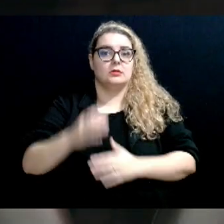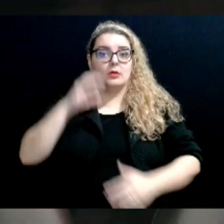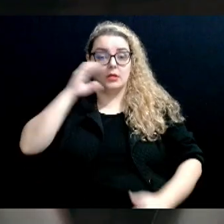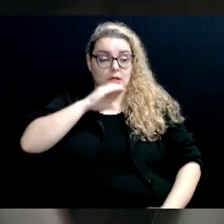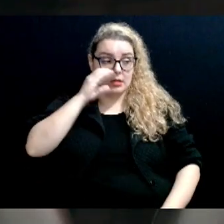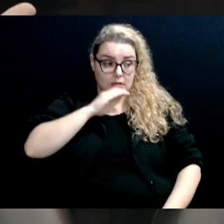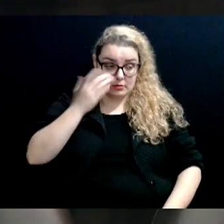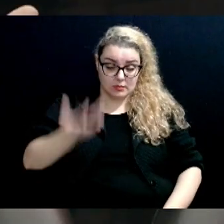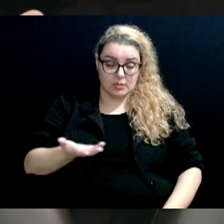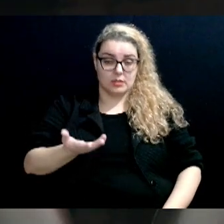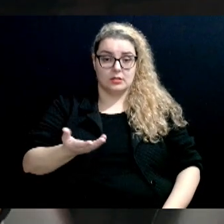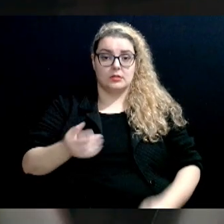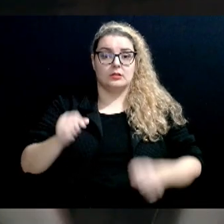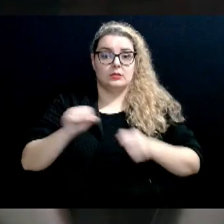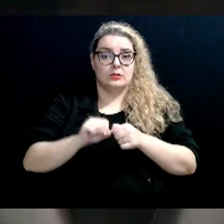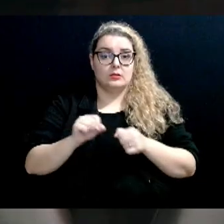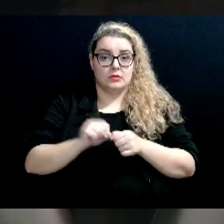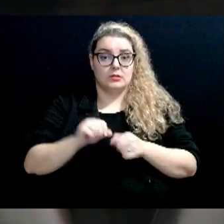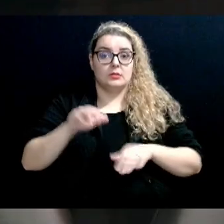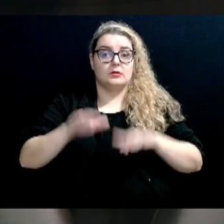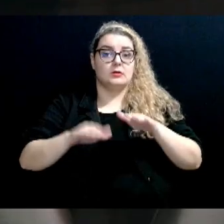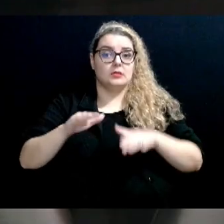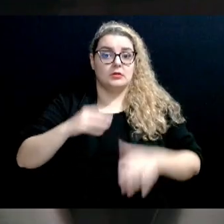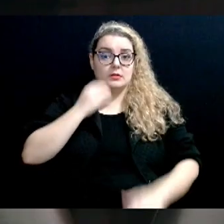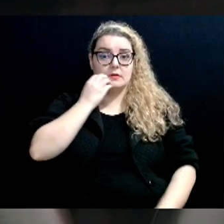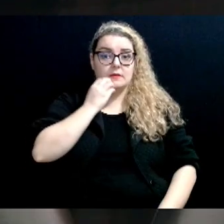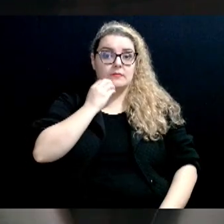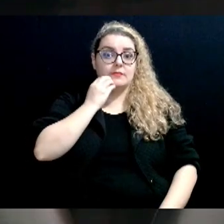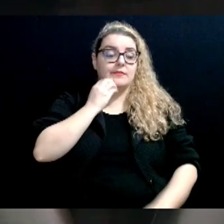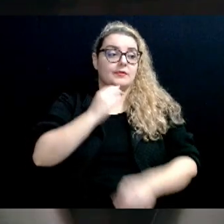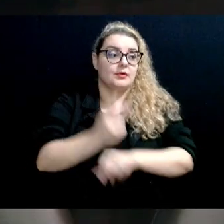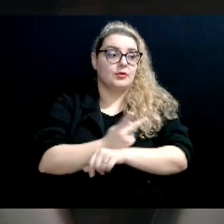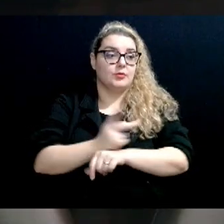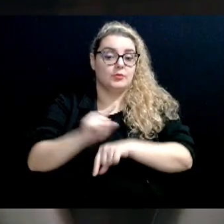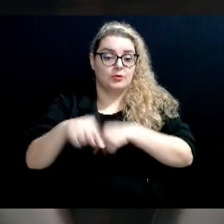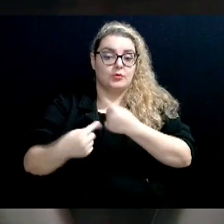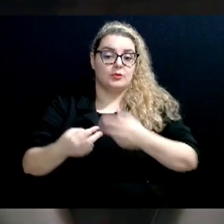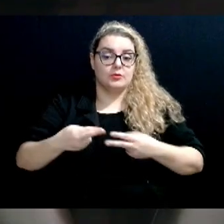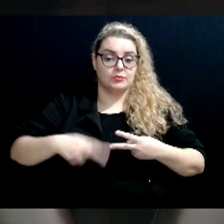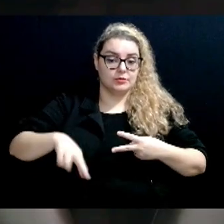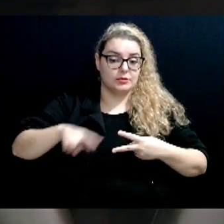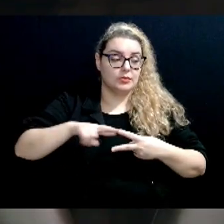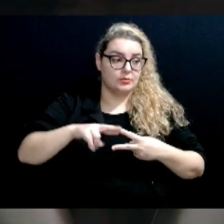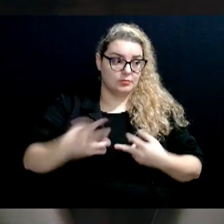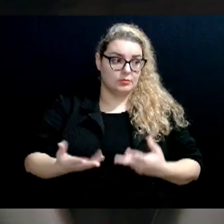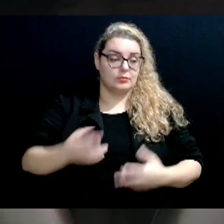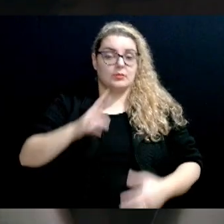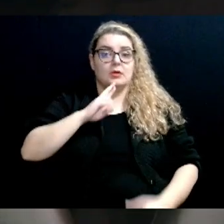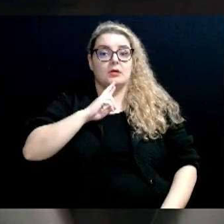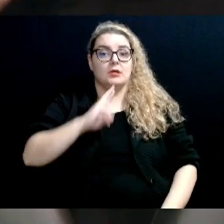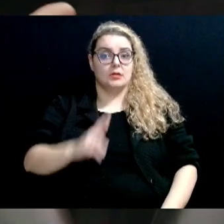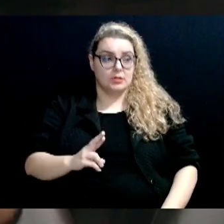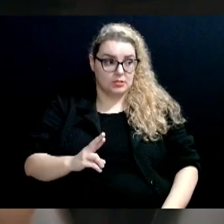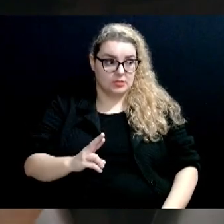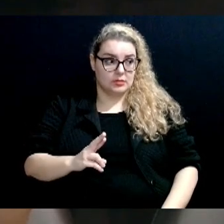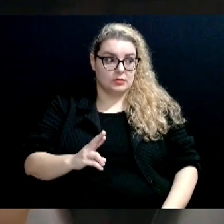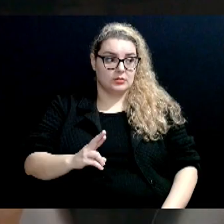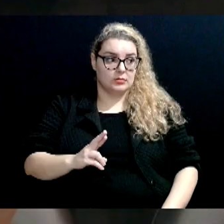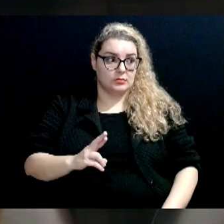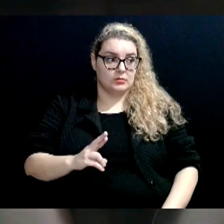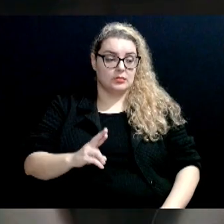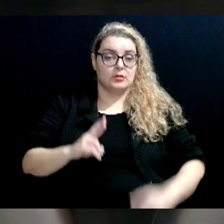com que, às vezes, a gente procure outros recursos para a resposta, diferente do